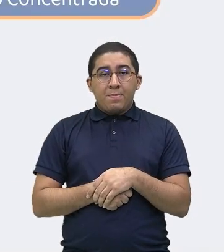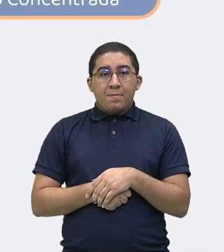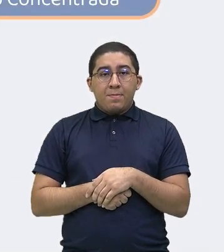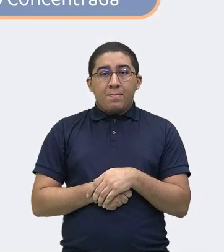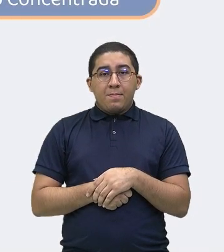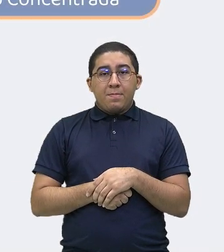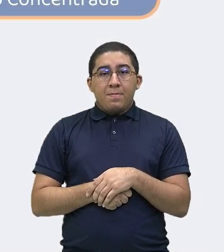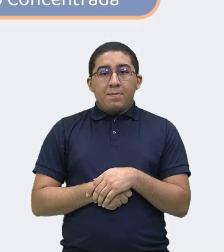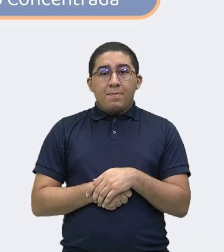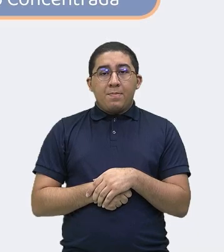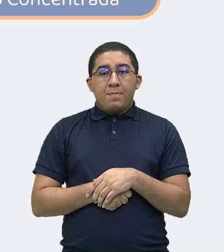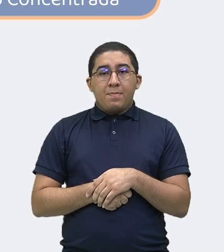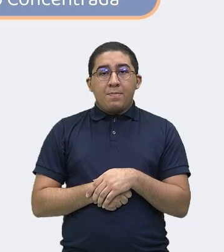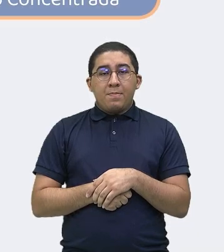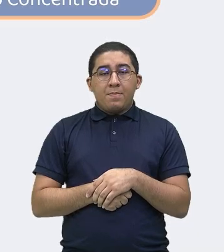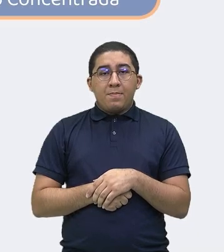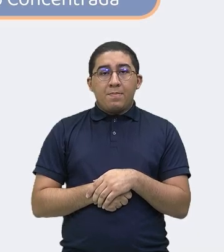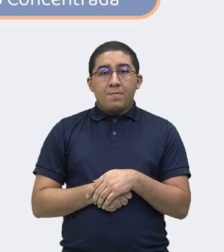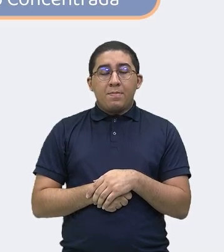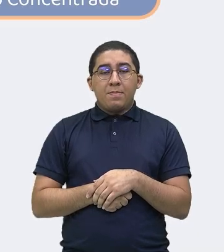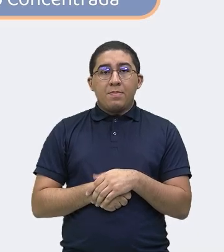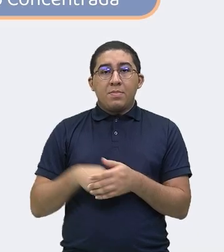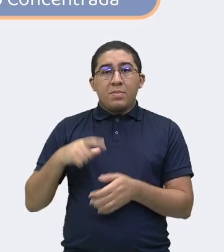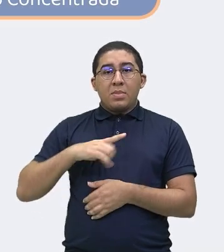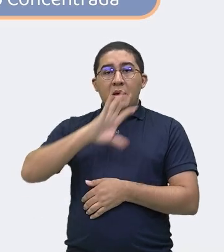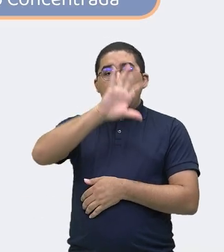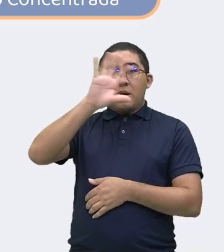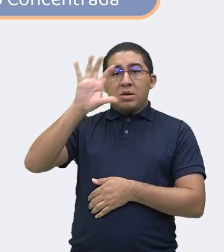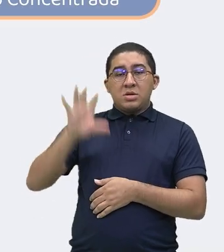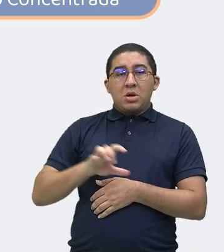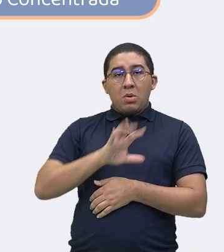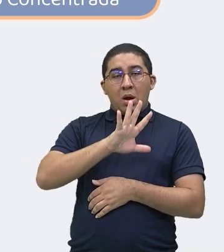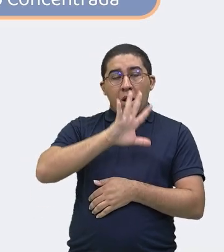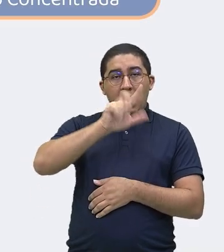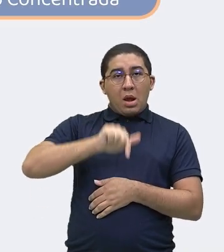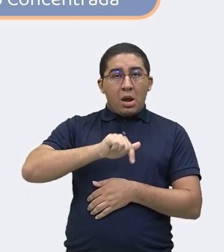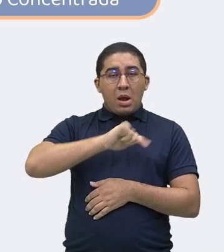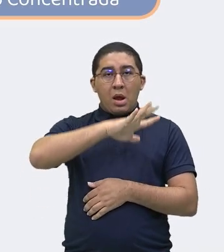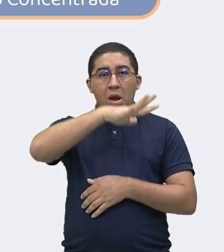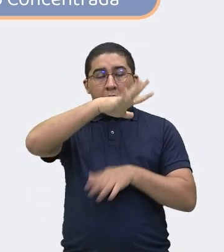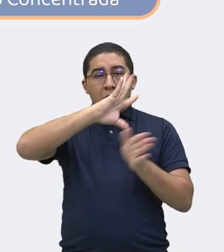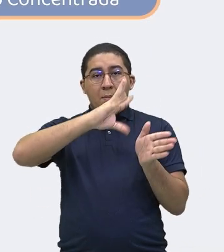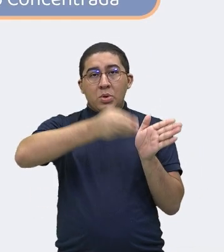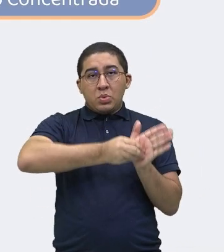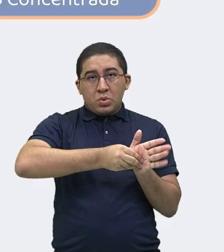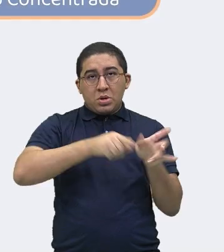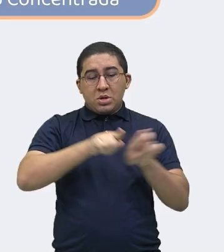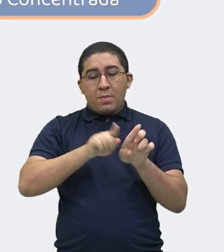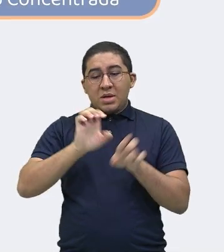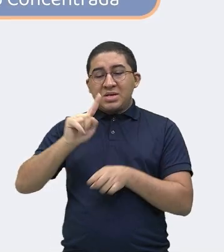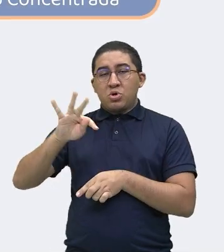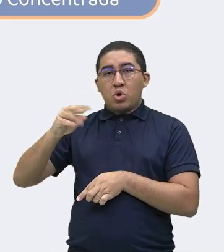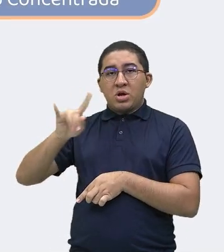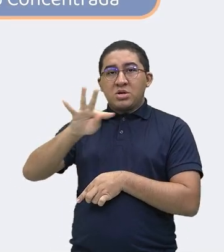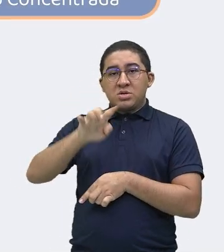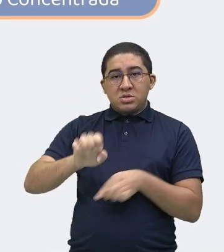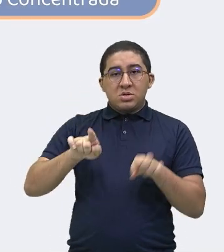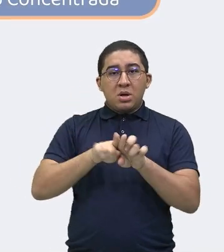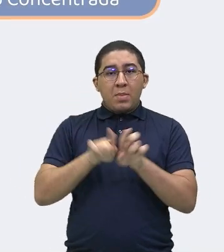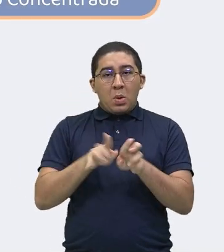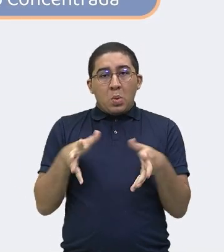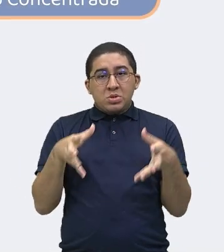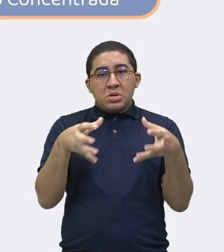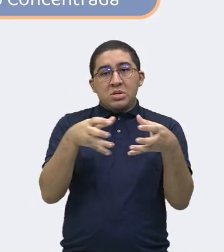região amazônica, região centro-oeste, região concentrada e nordeste. Então, já é